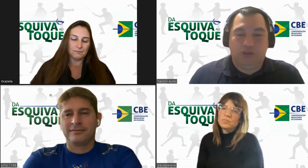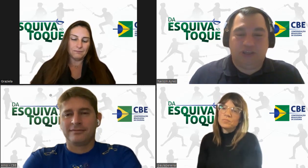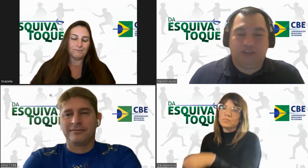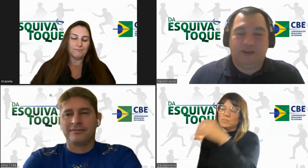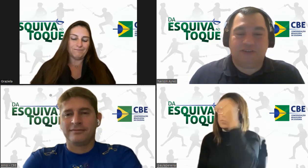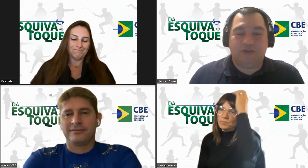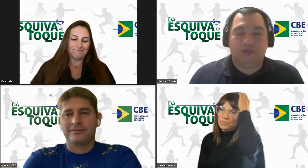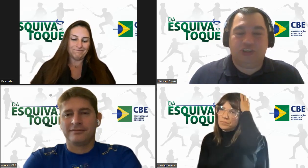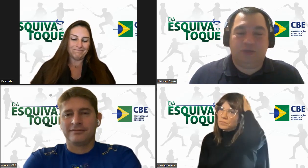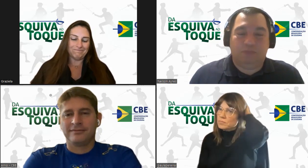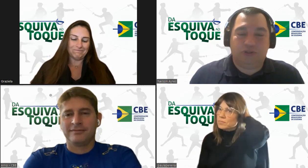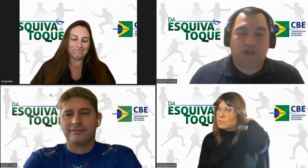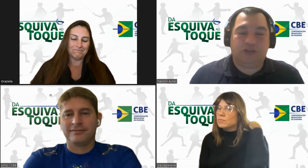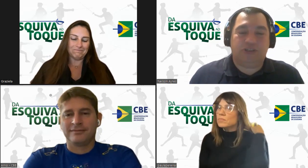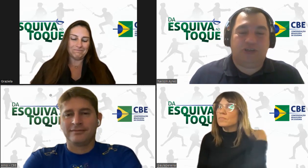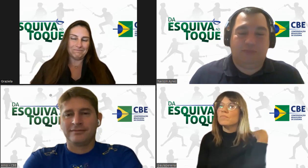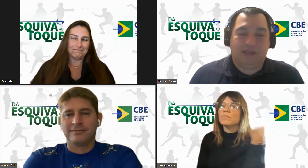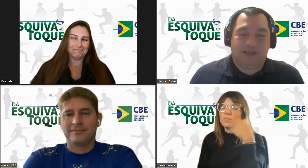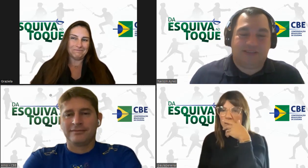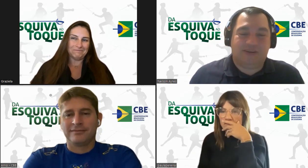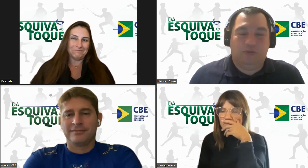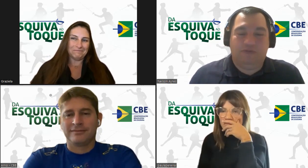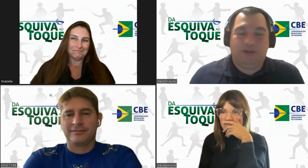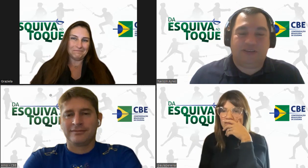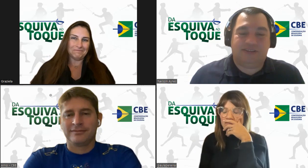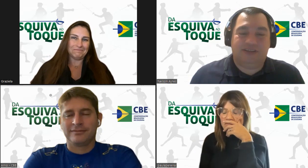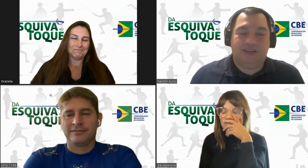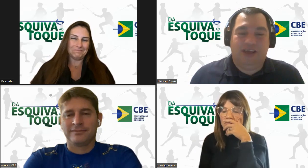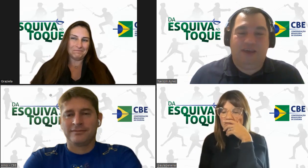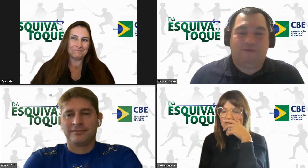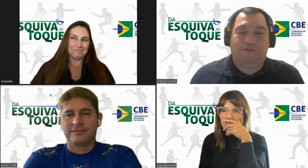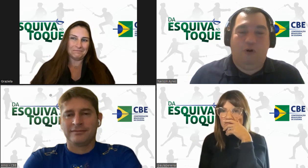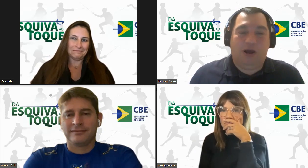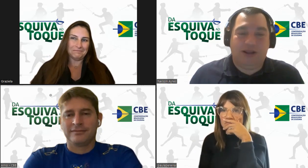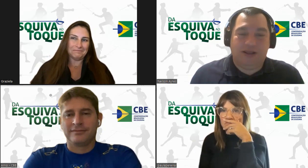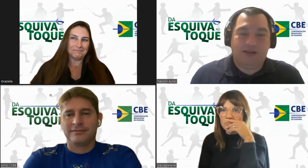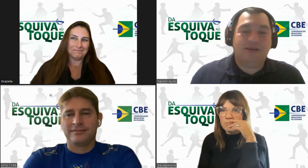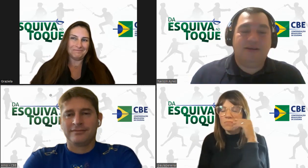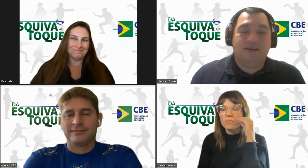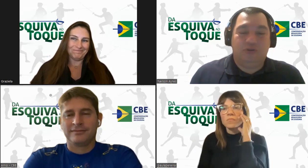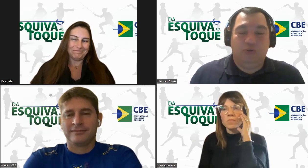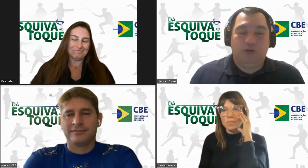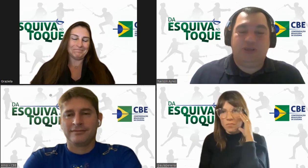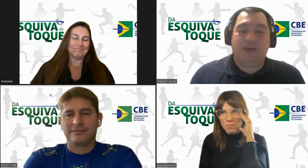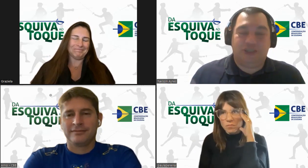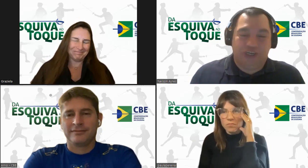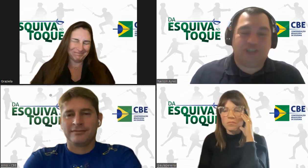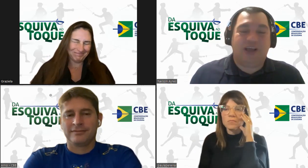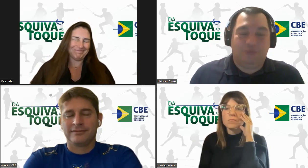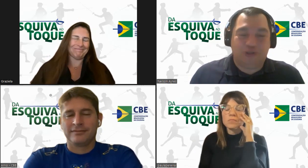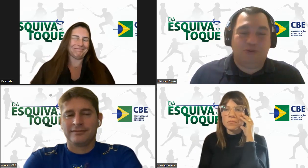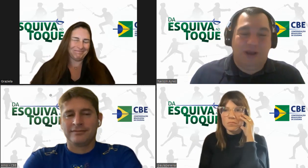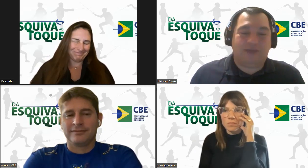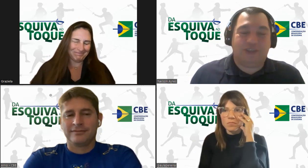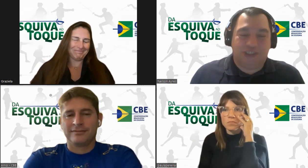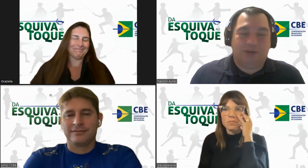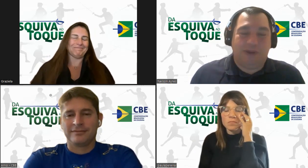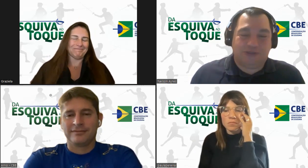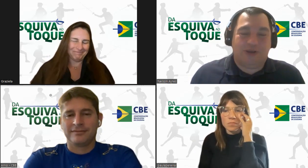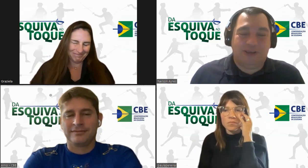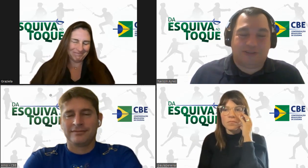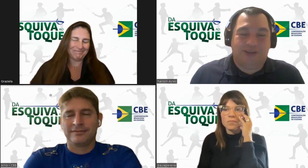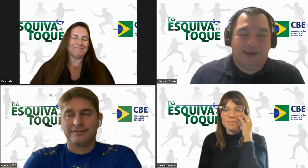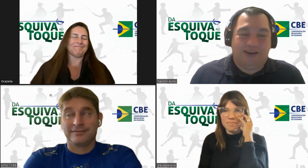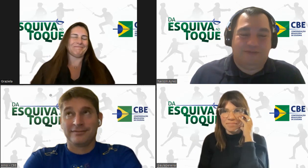muitas vezes o tipo de alimentação oferecida é fora do que a gente está acostumado